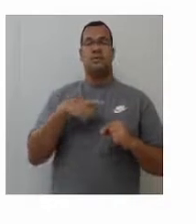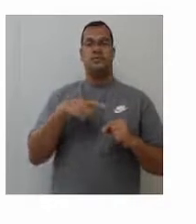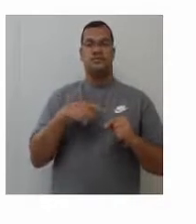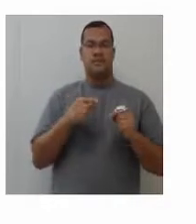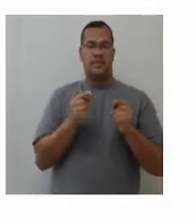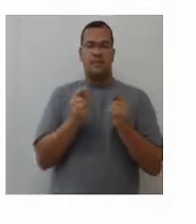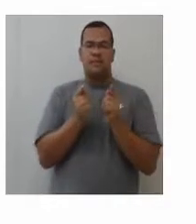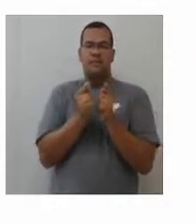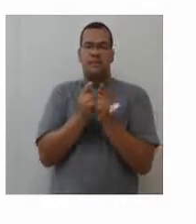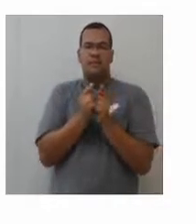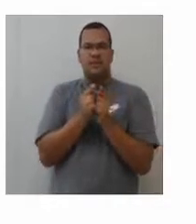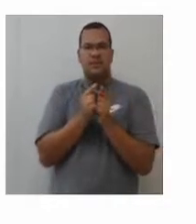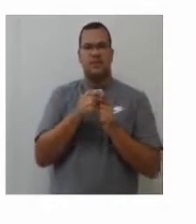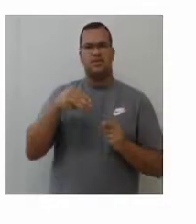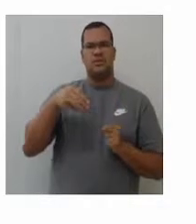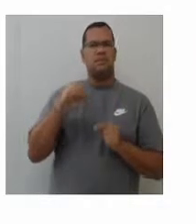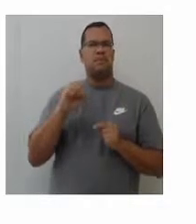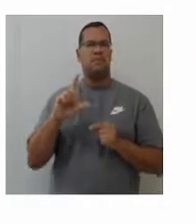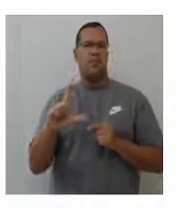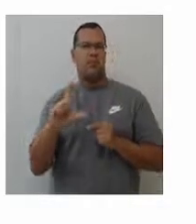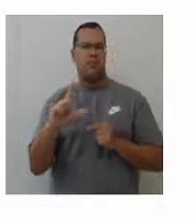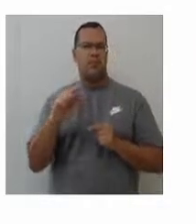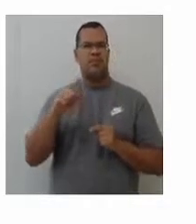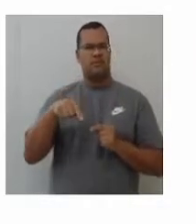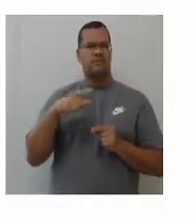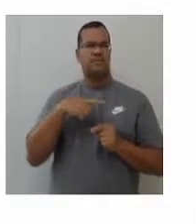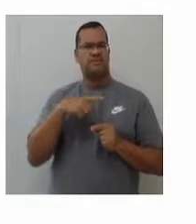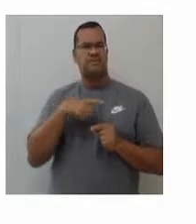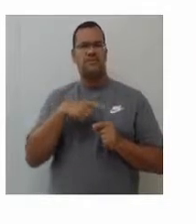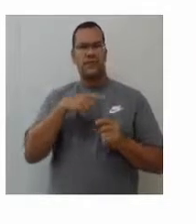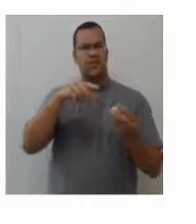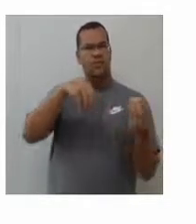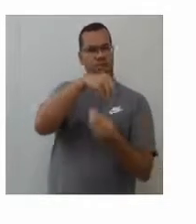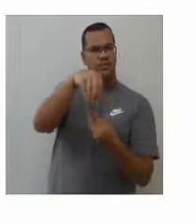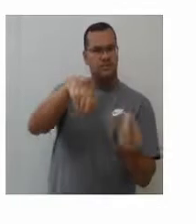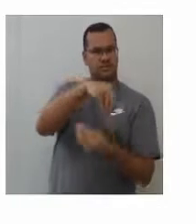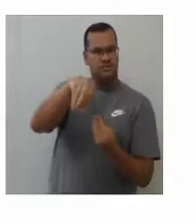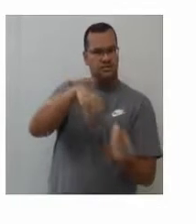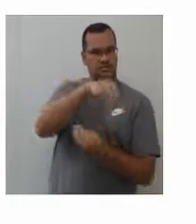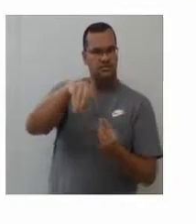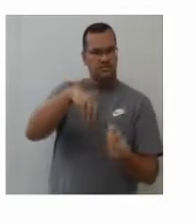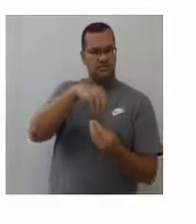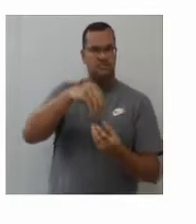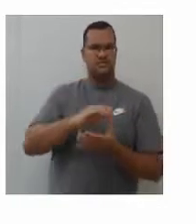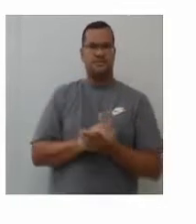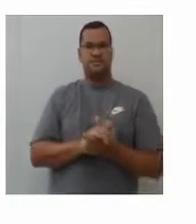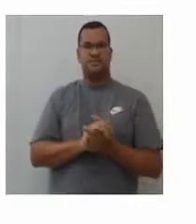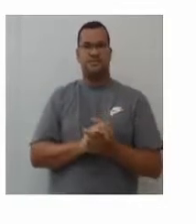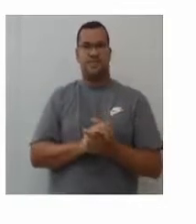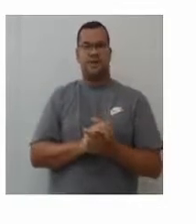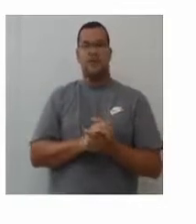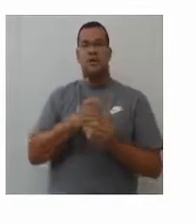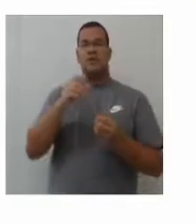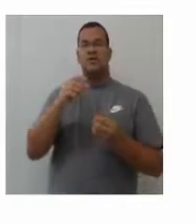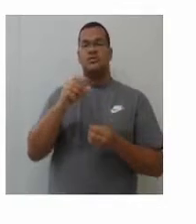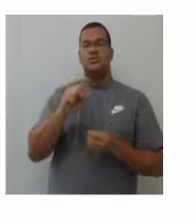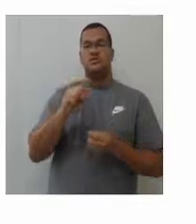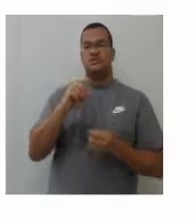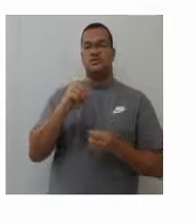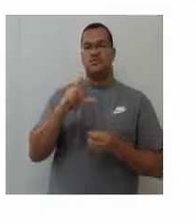menor quantidade em mol expressa em uma solução, tá? Então, o solvente é o quê?